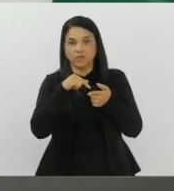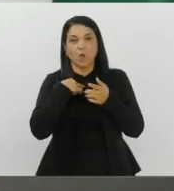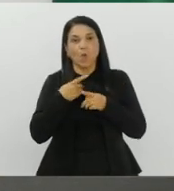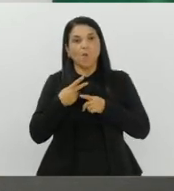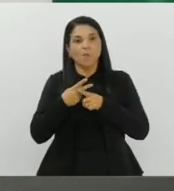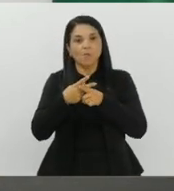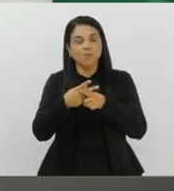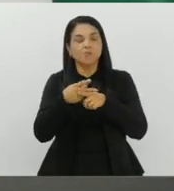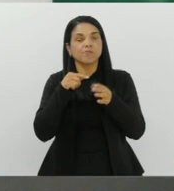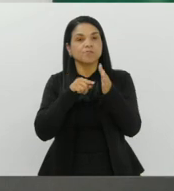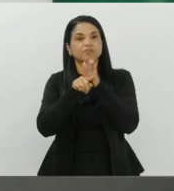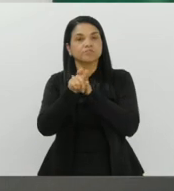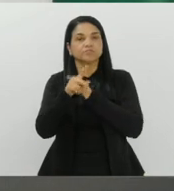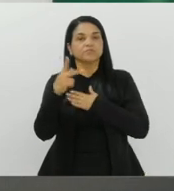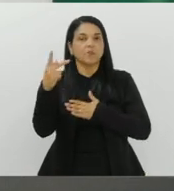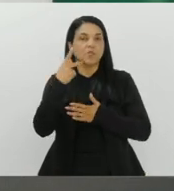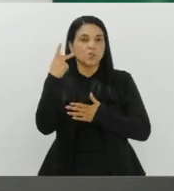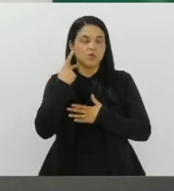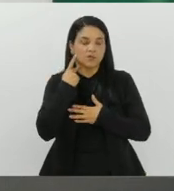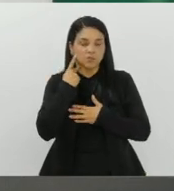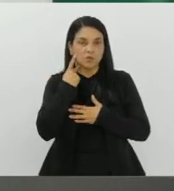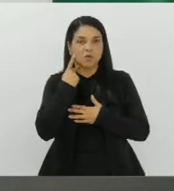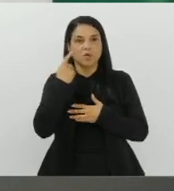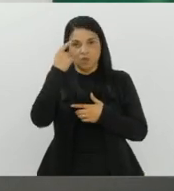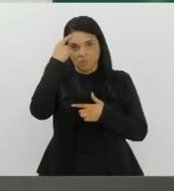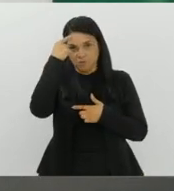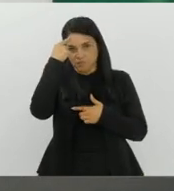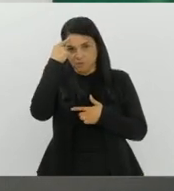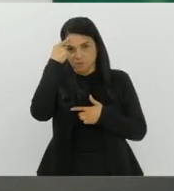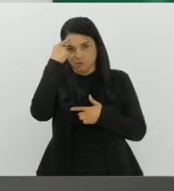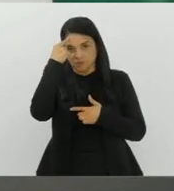todo mundo vai com o pensamento